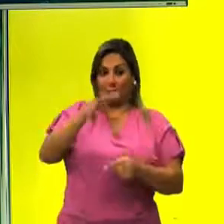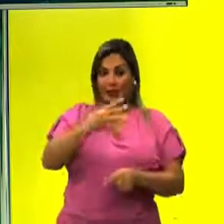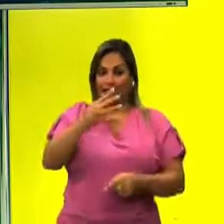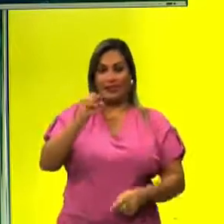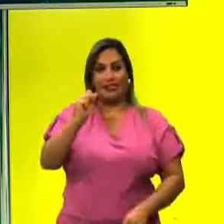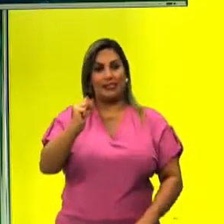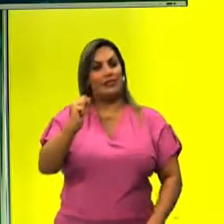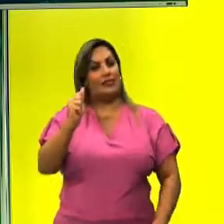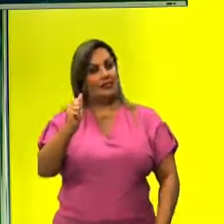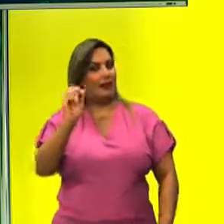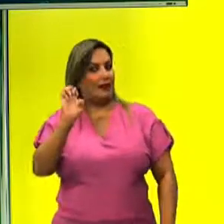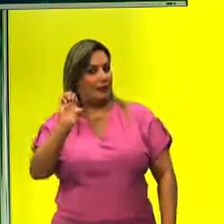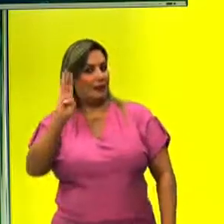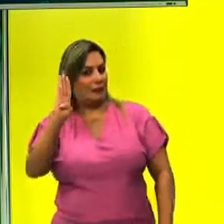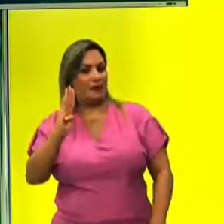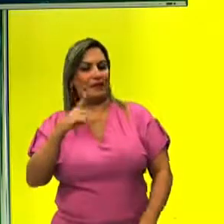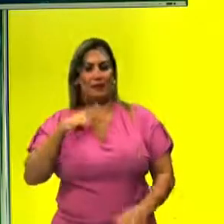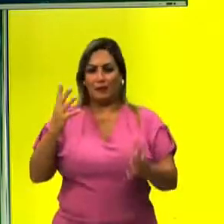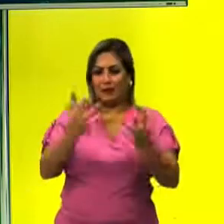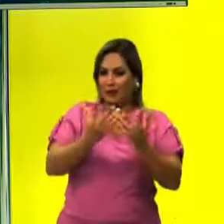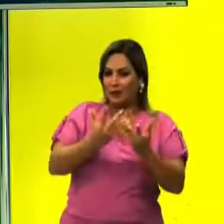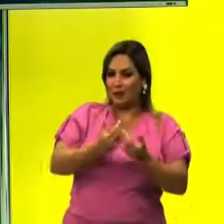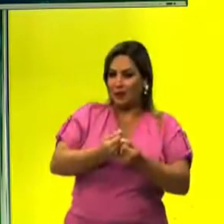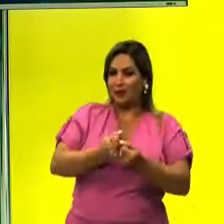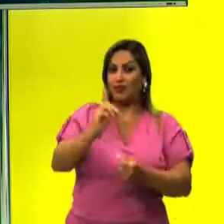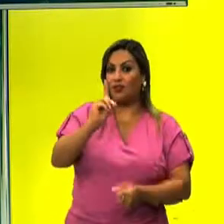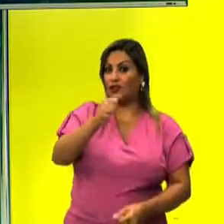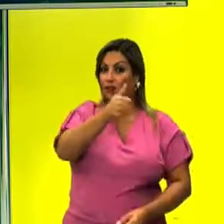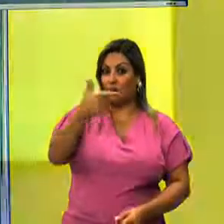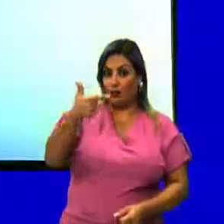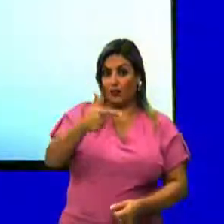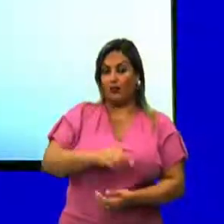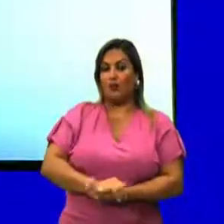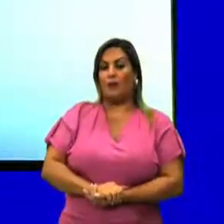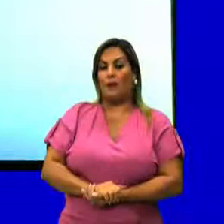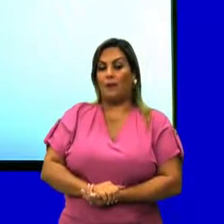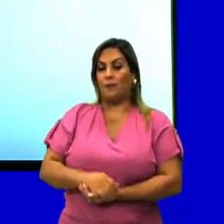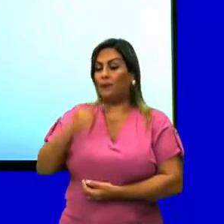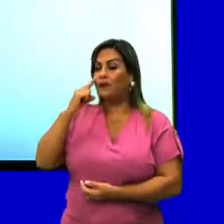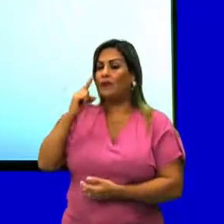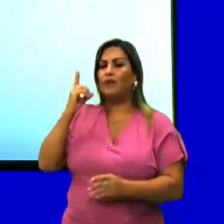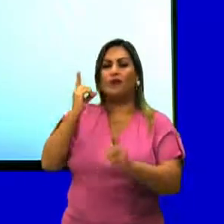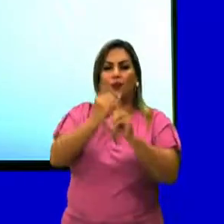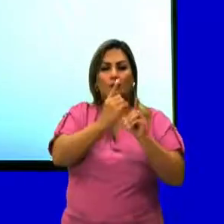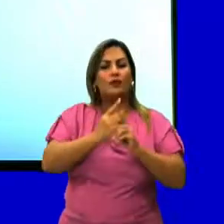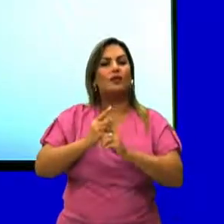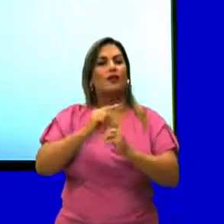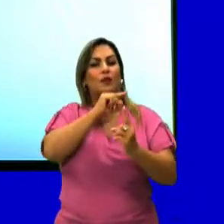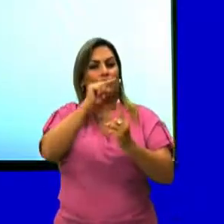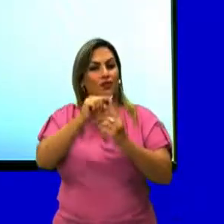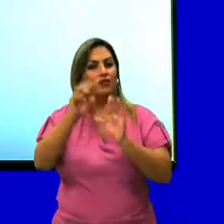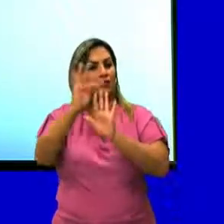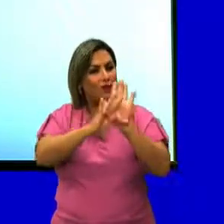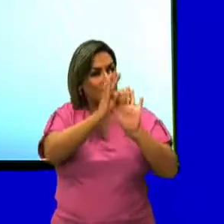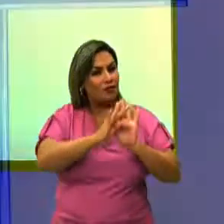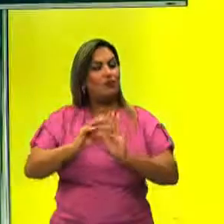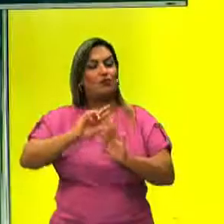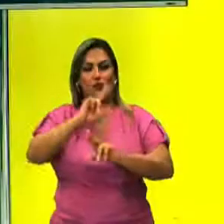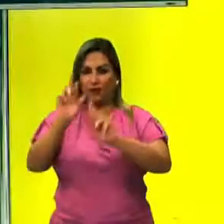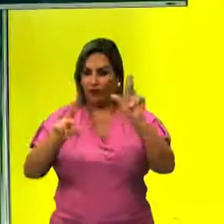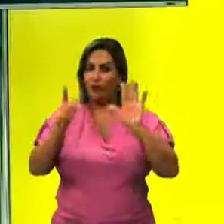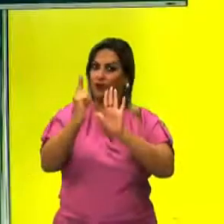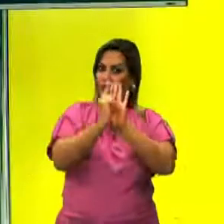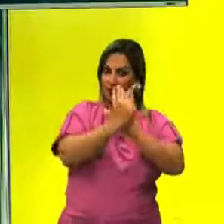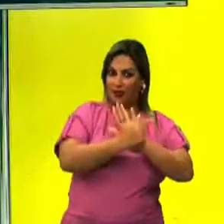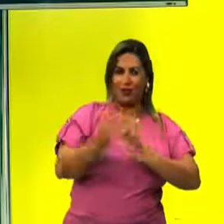matriz SAEB, nós temos a habilidade, o D12, identificar a finalidade de textos de diferentes gêneros. Então,